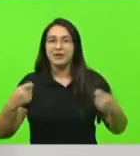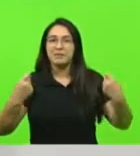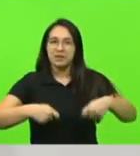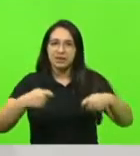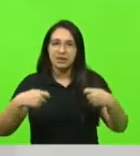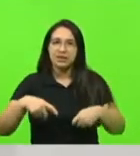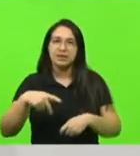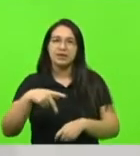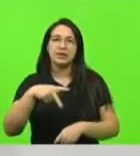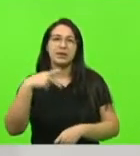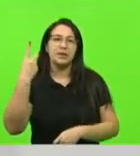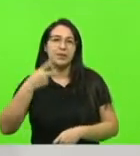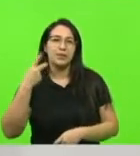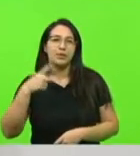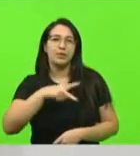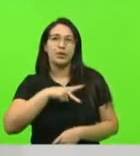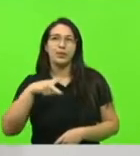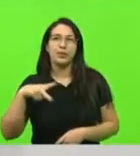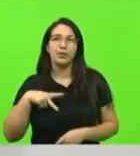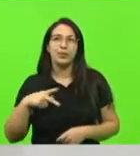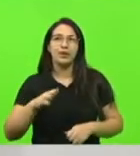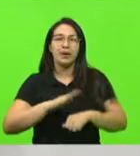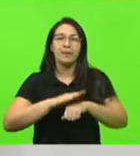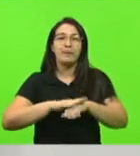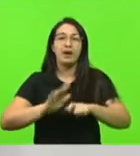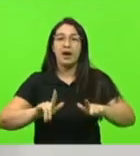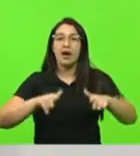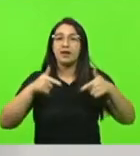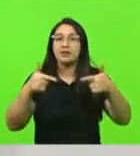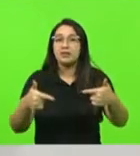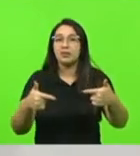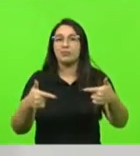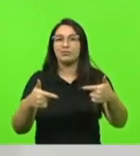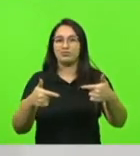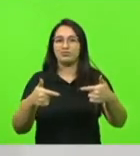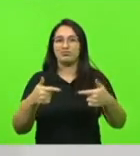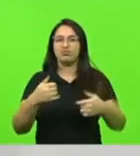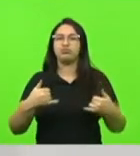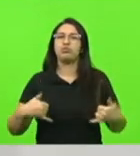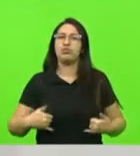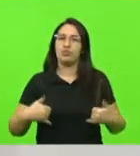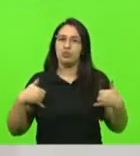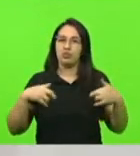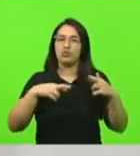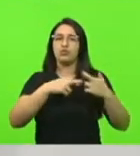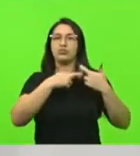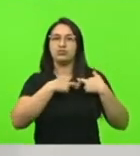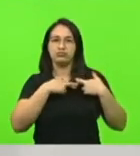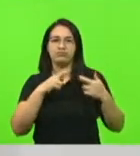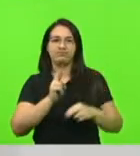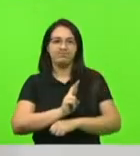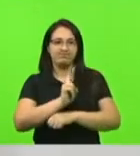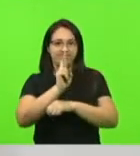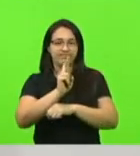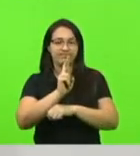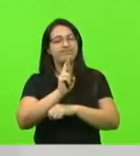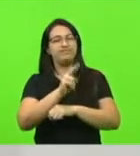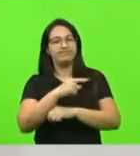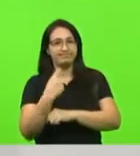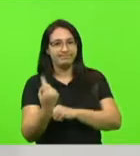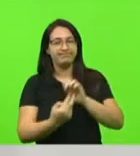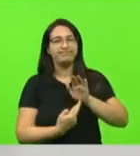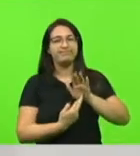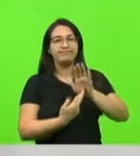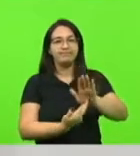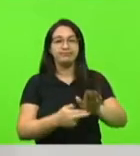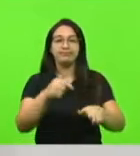ações afirmativas do Estado em diversas áreas. Com muito orgulho e responsabilidade, vamos representar nossa terra